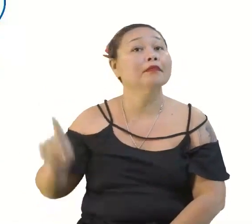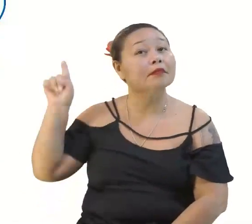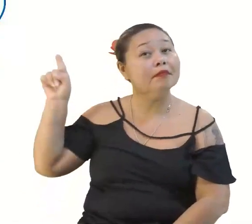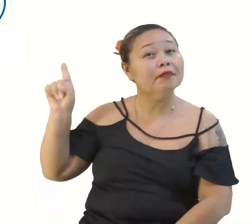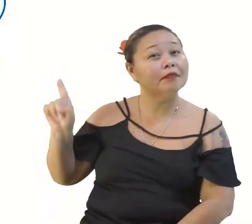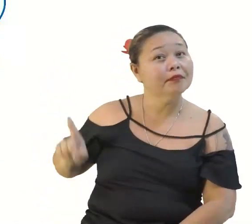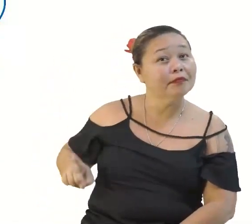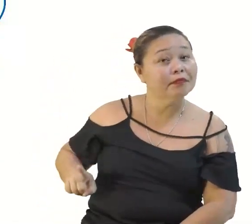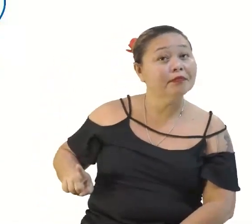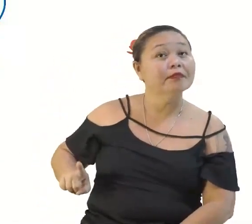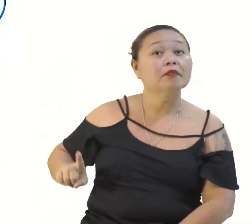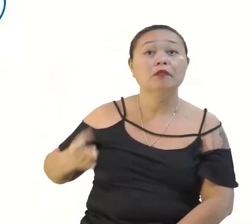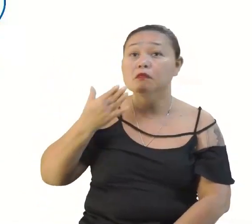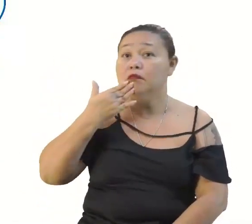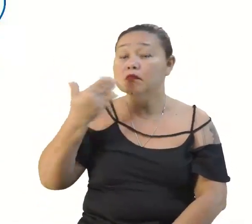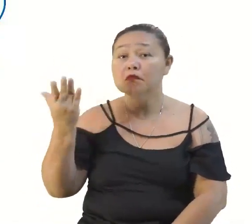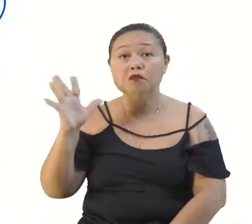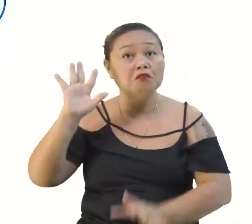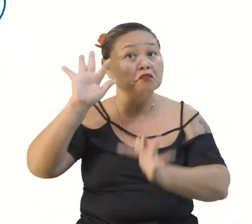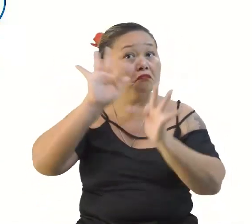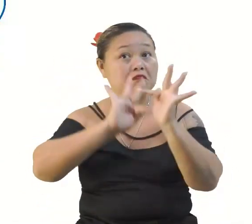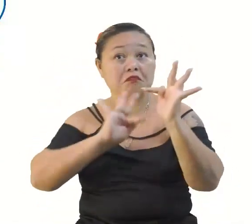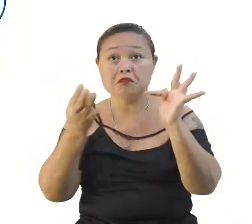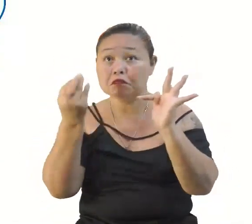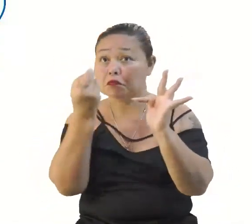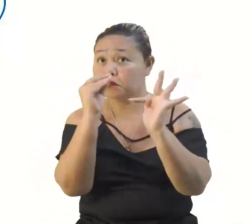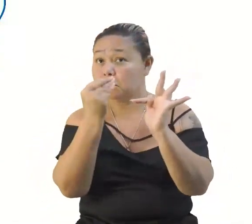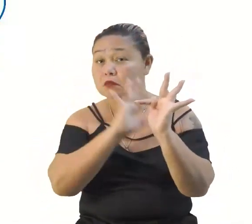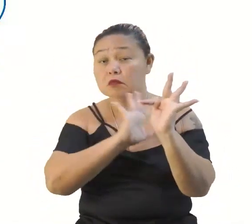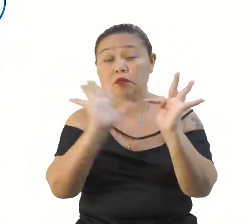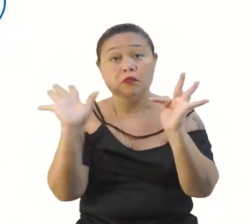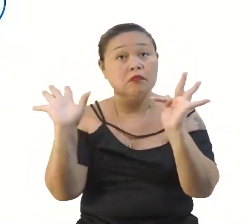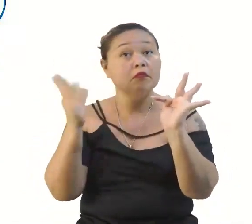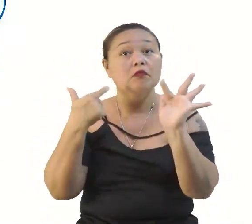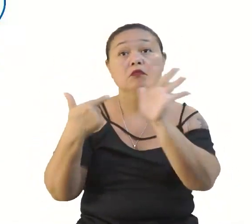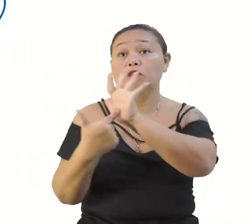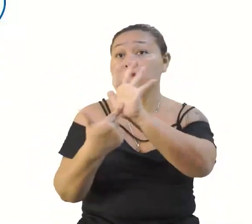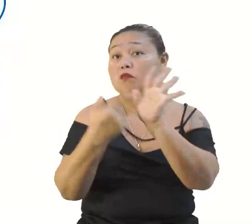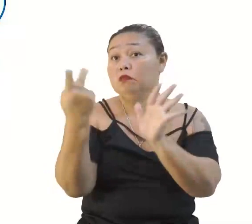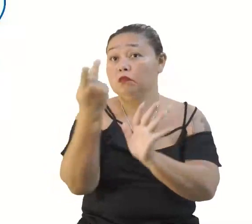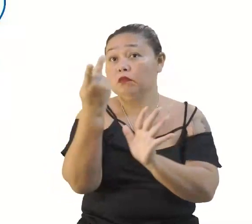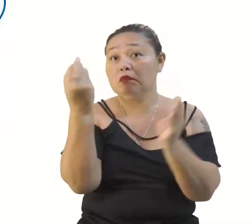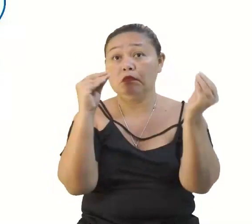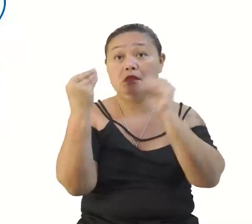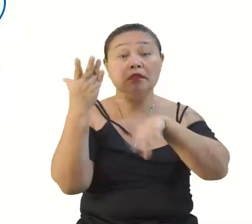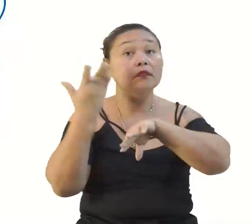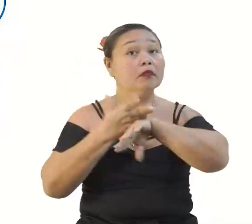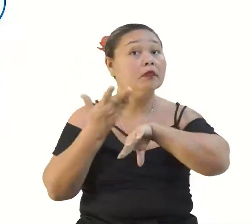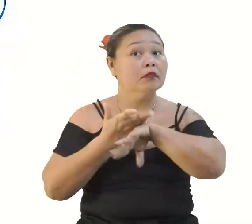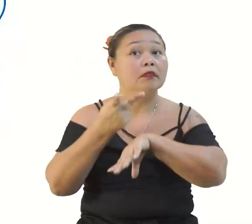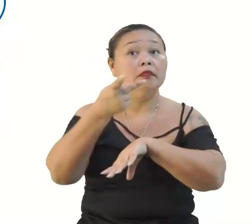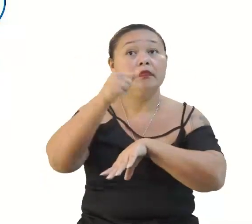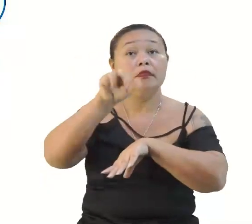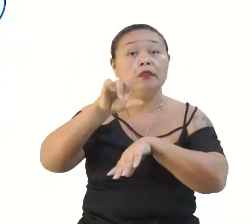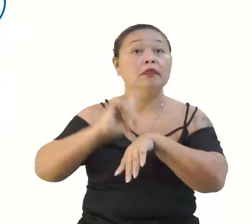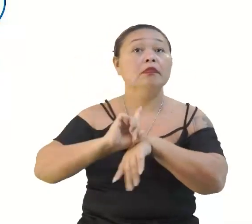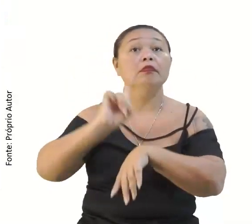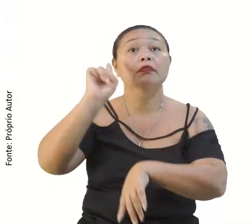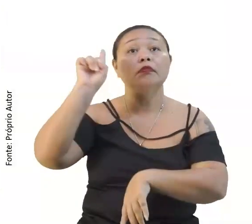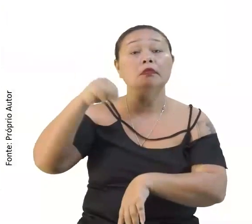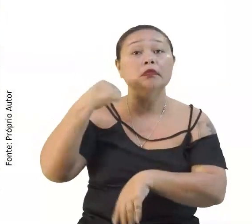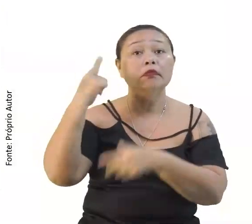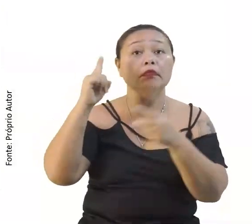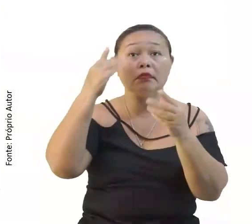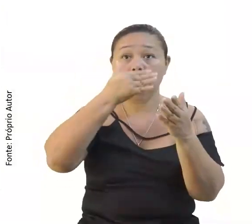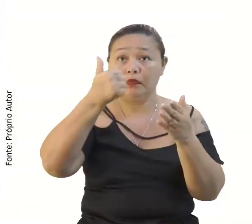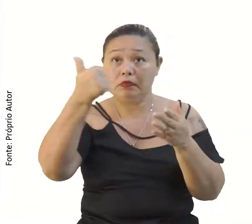top. Aqui não pedia para colocar gráfico, construir o gráfico, só para montar os pares e praticar. É passo 1, 2. Passo